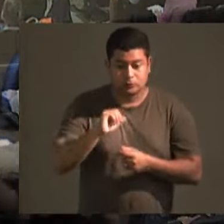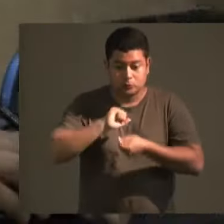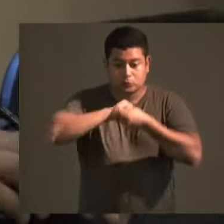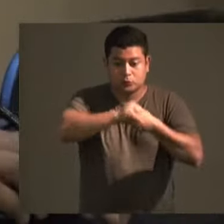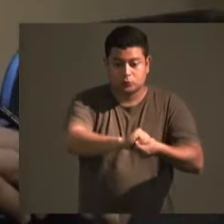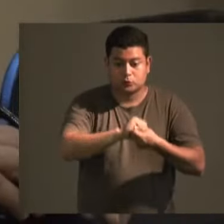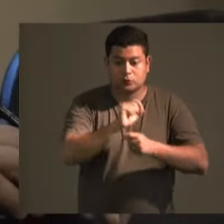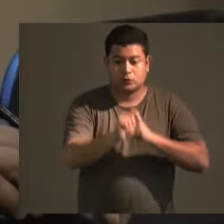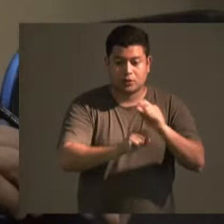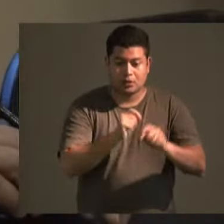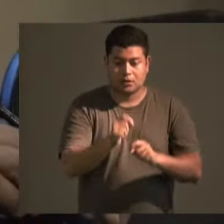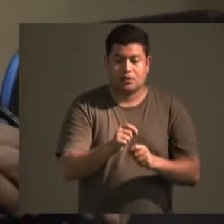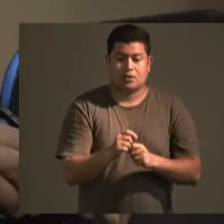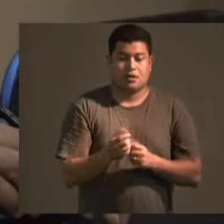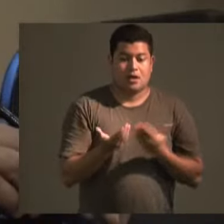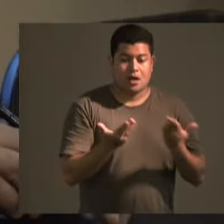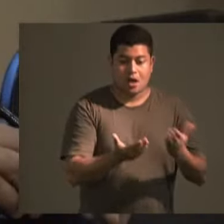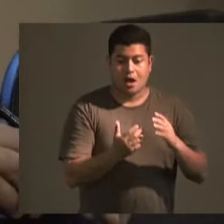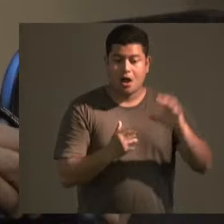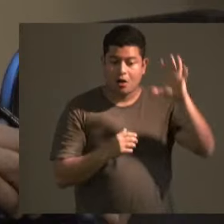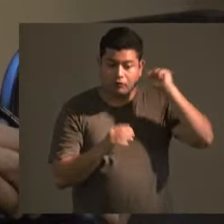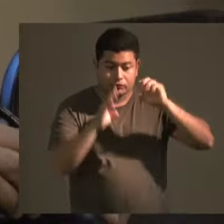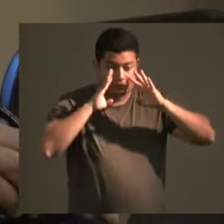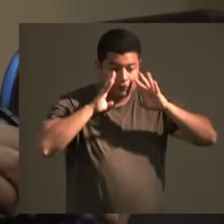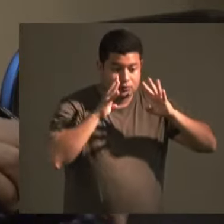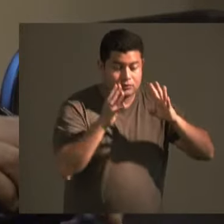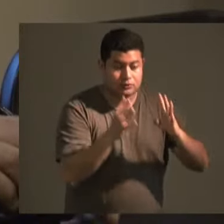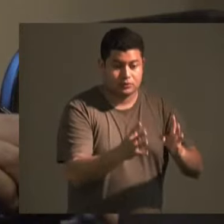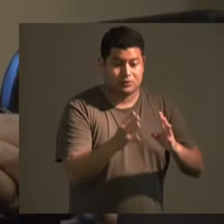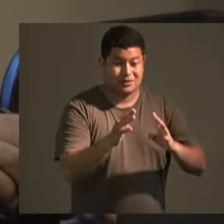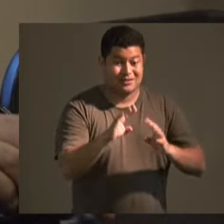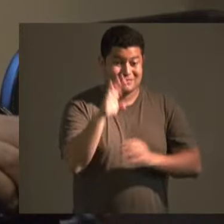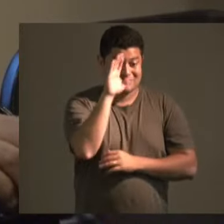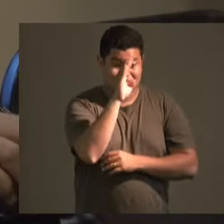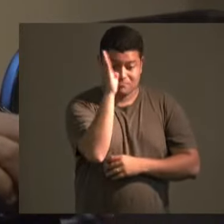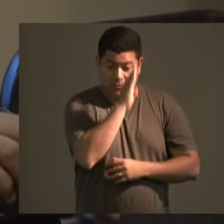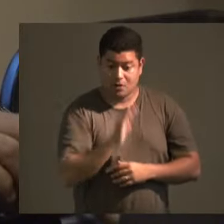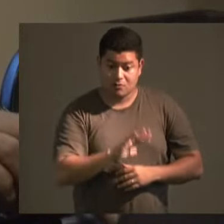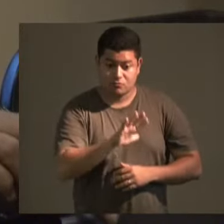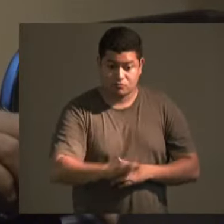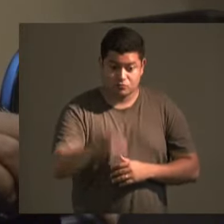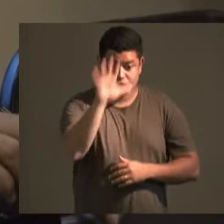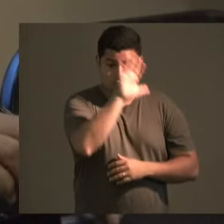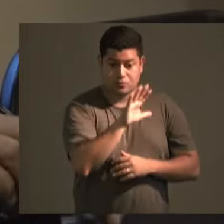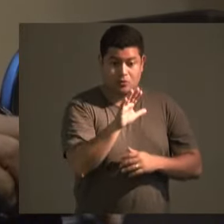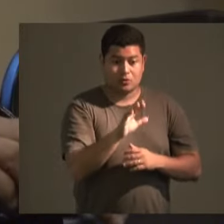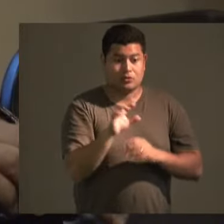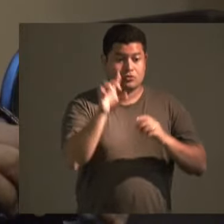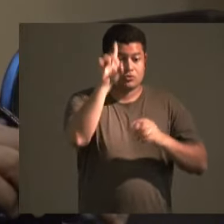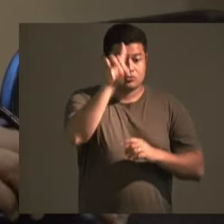Ouvidoria Nacional dos Direitos Humanos, ou junto